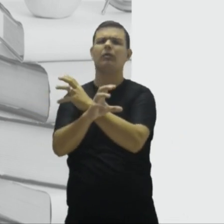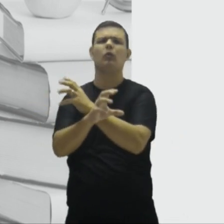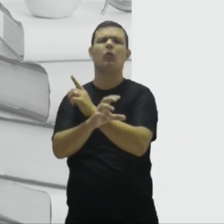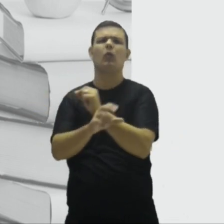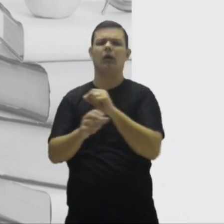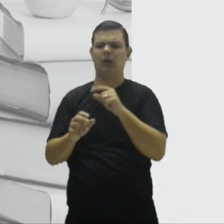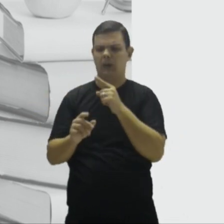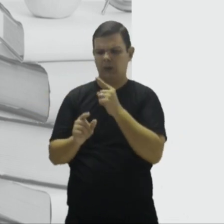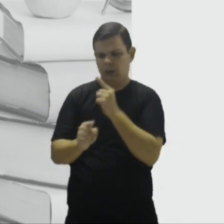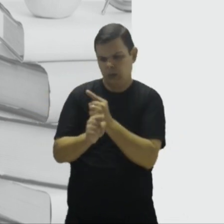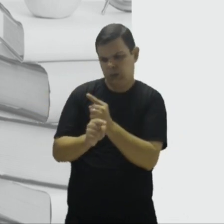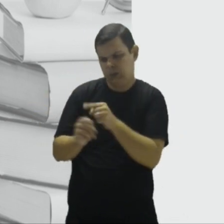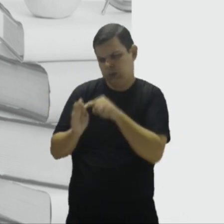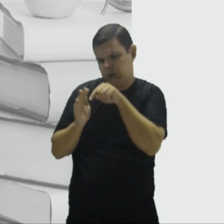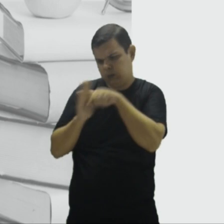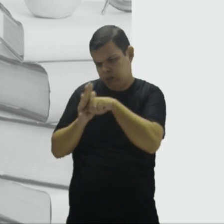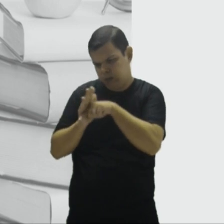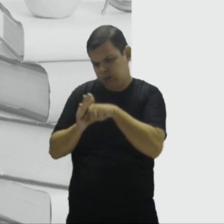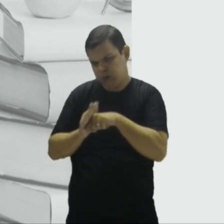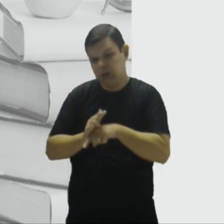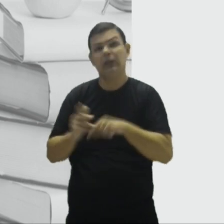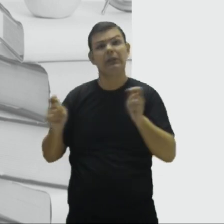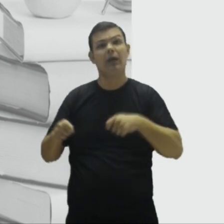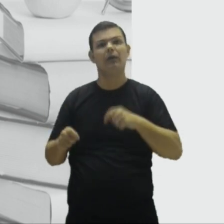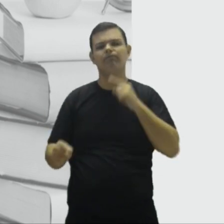carbono 14, que você pode descobrir